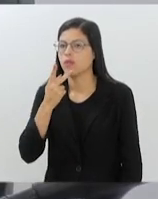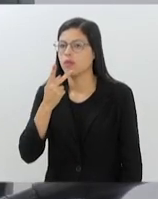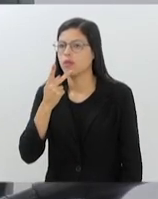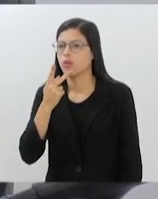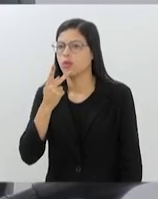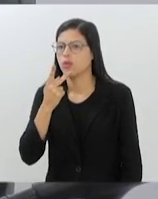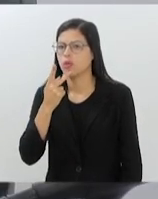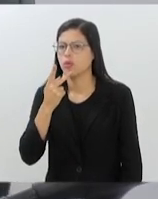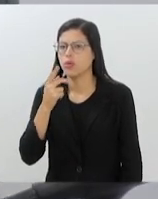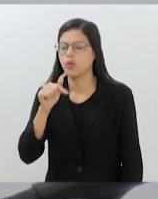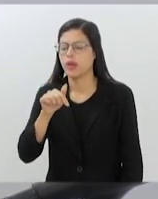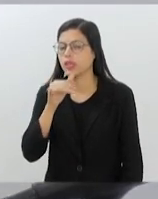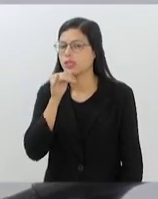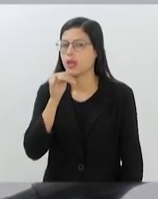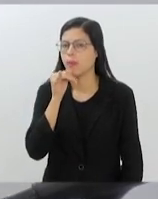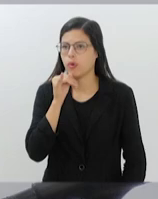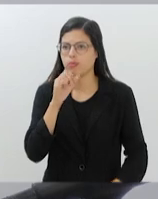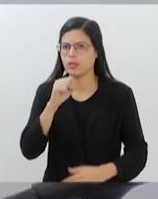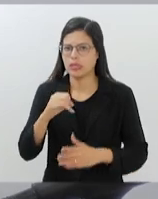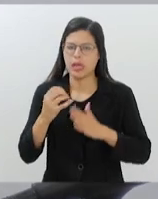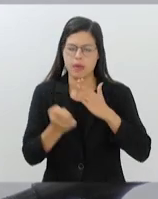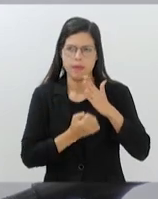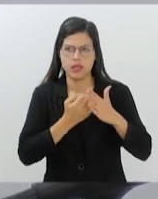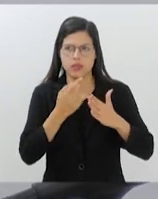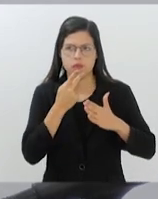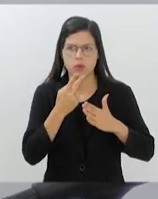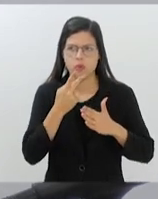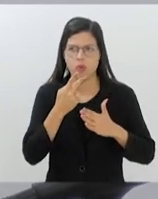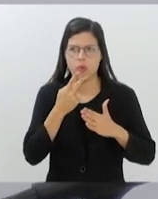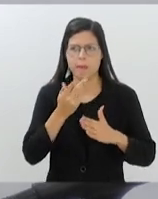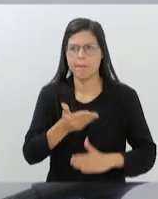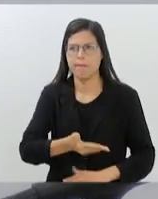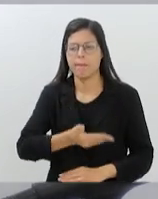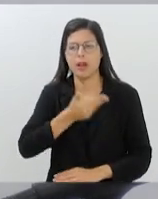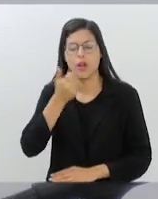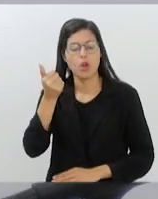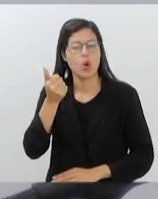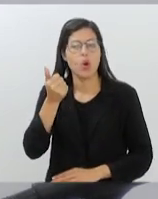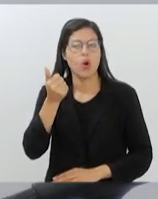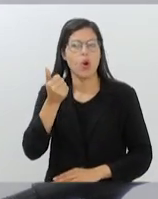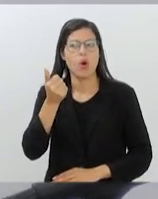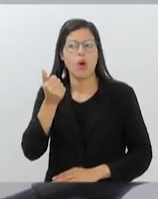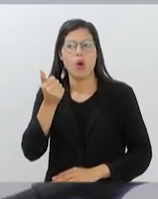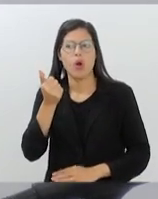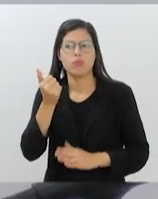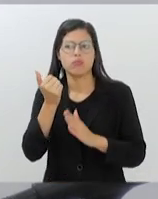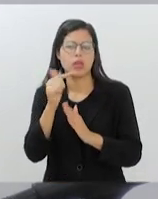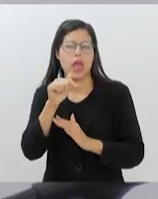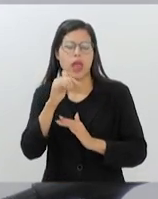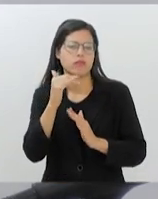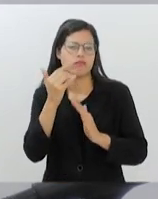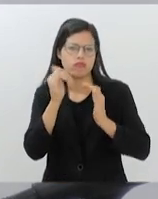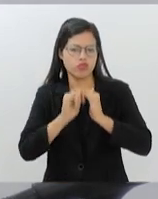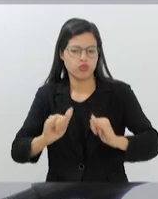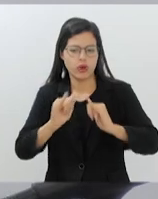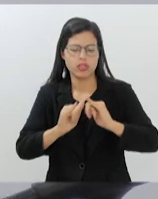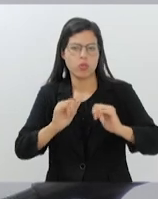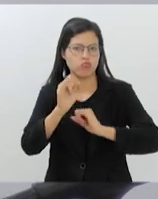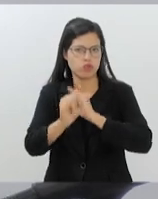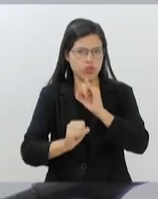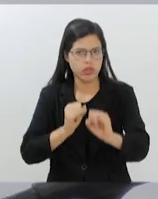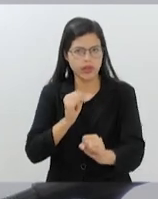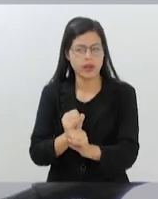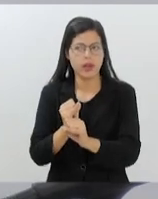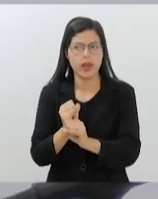veículo se agências falou olha estabeleci que o melhor melhor programação é o digital e proponho aqui